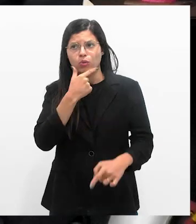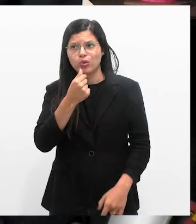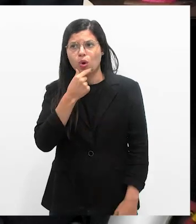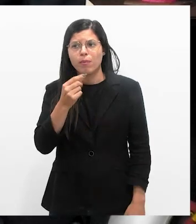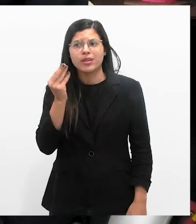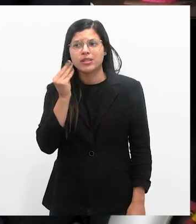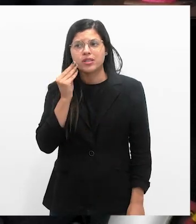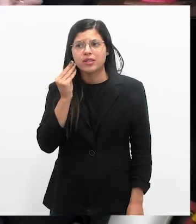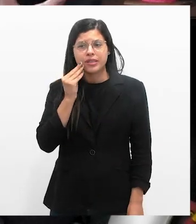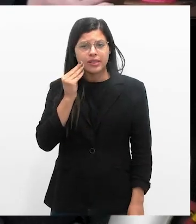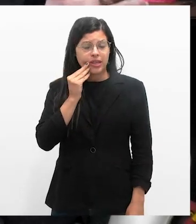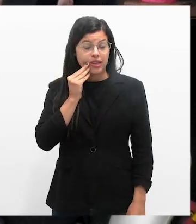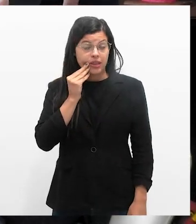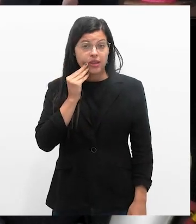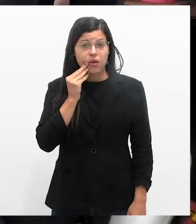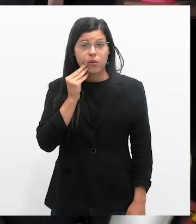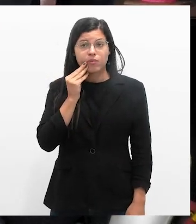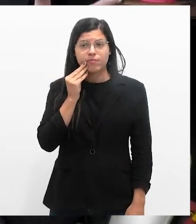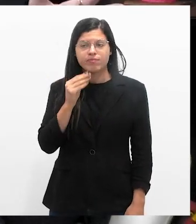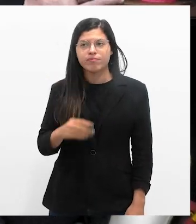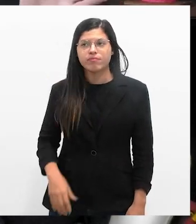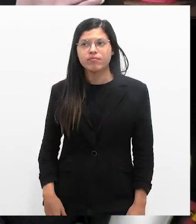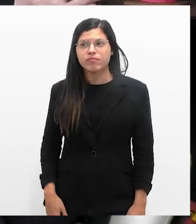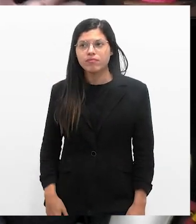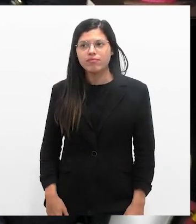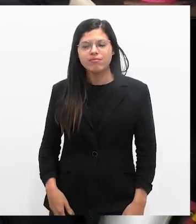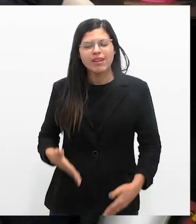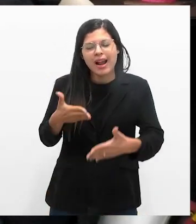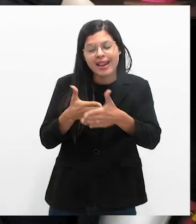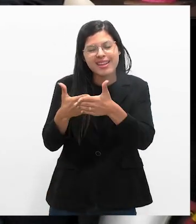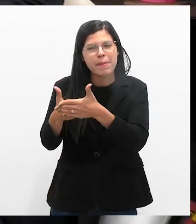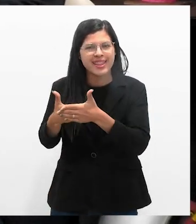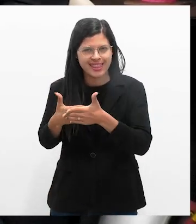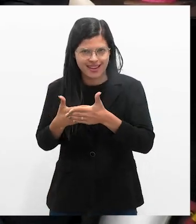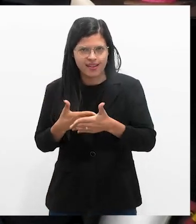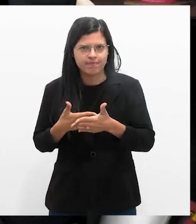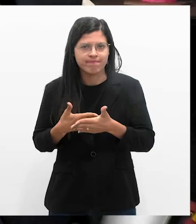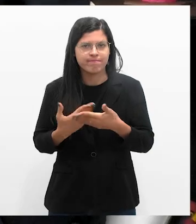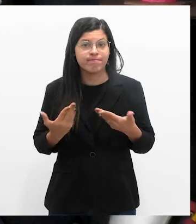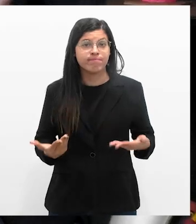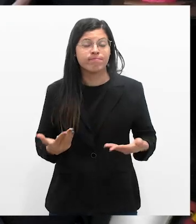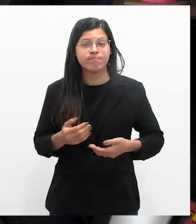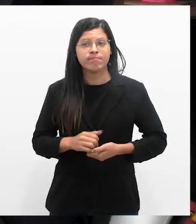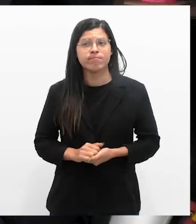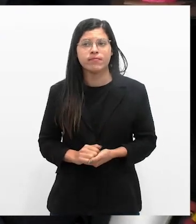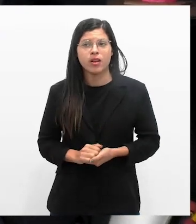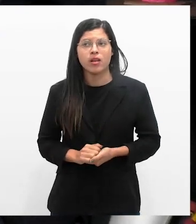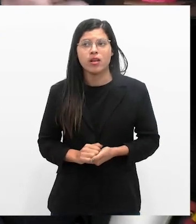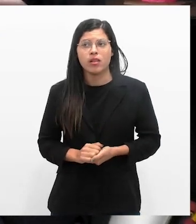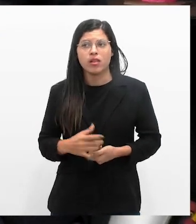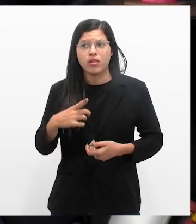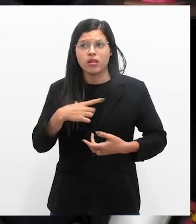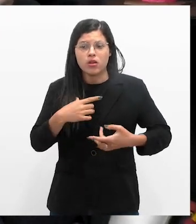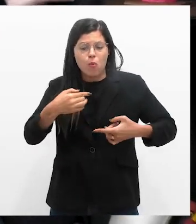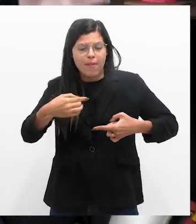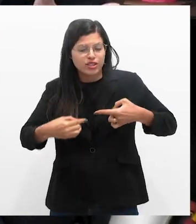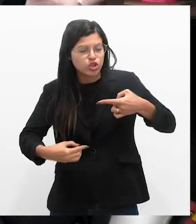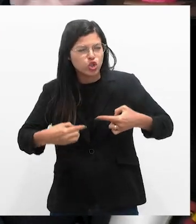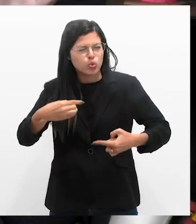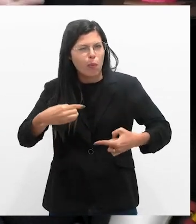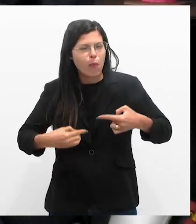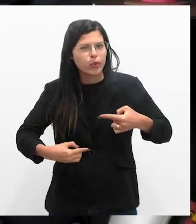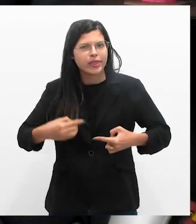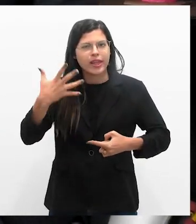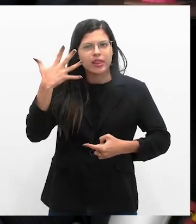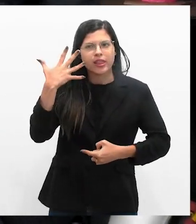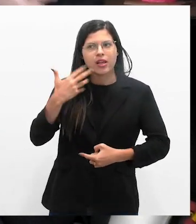homens tentam, de alguma forma, embarrear, né? Então, isso é uma disputa natural,